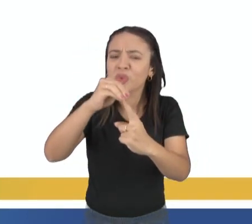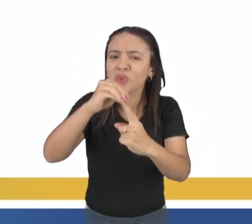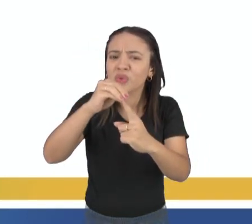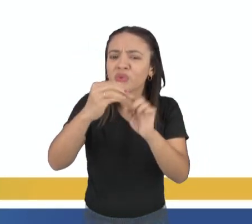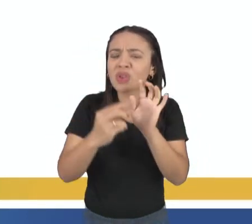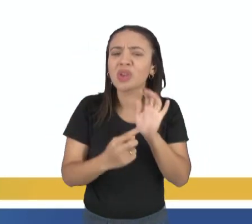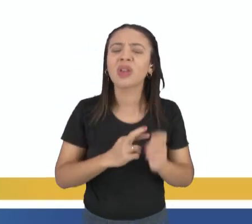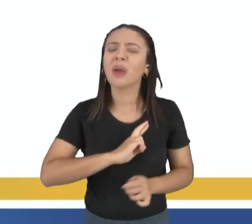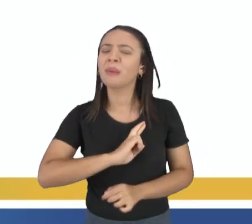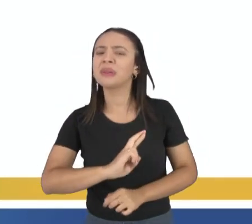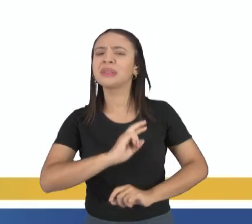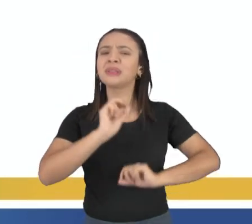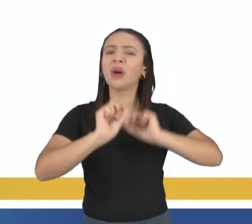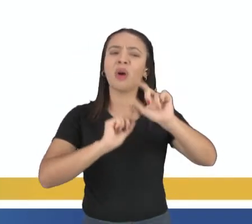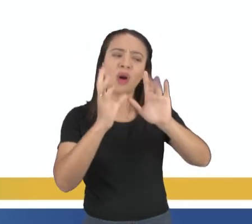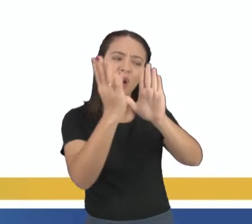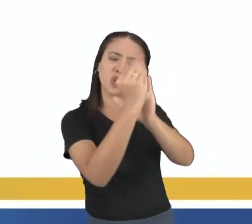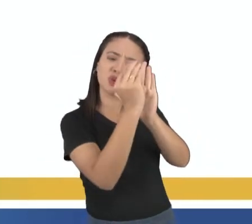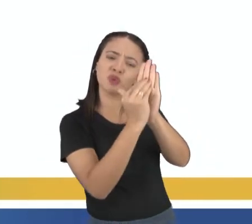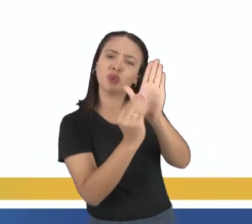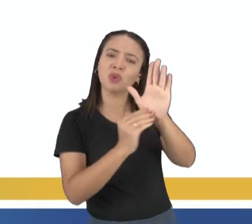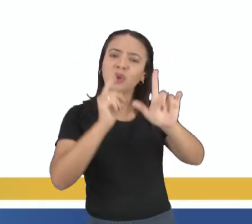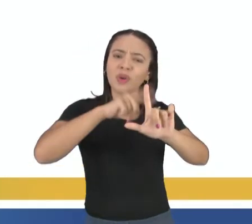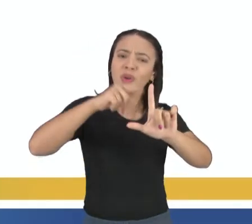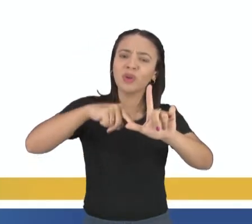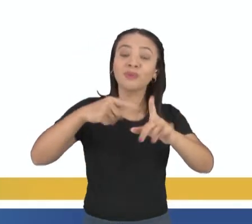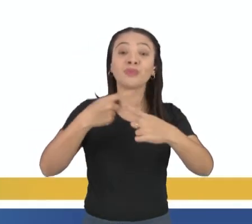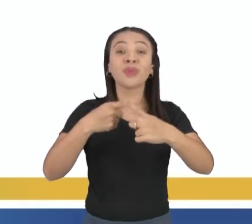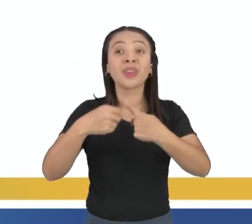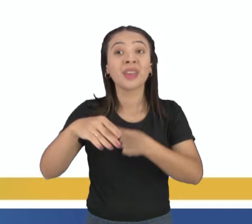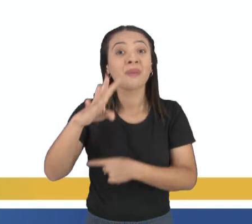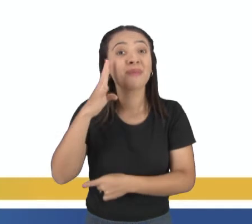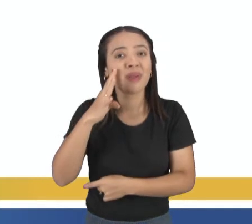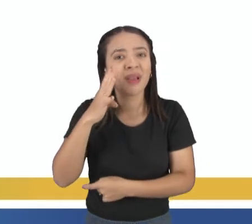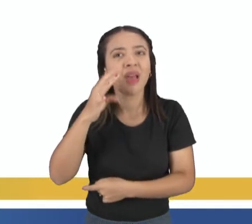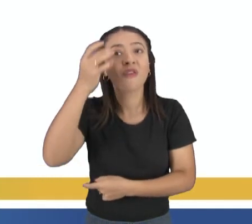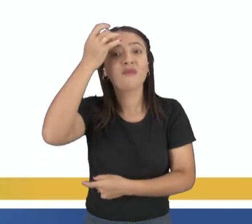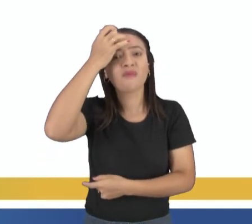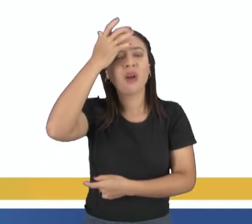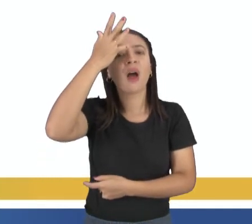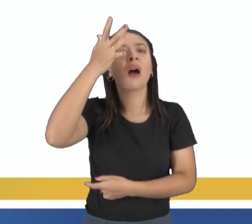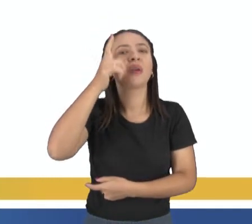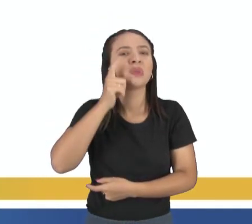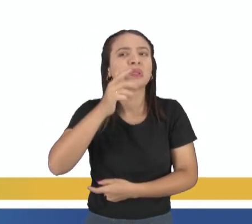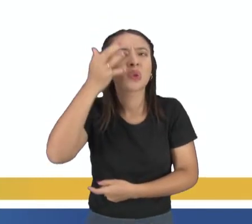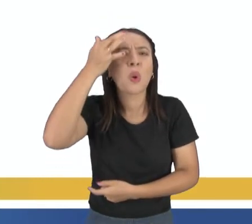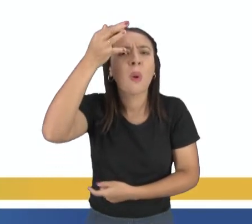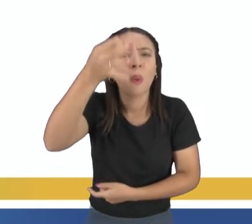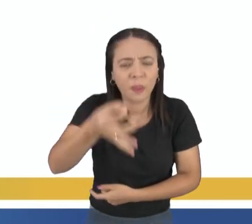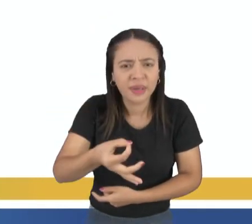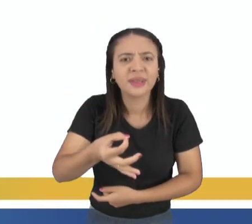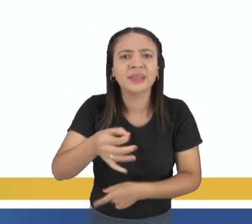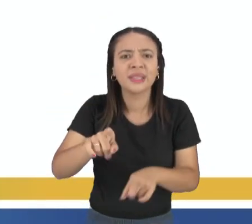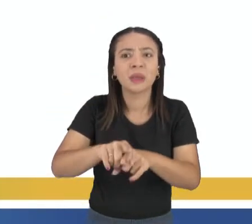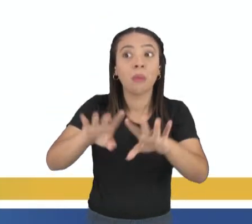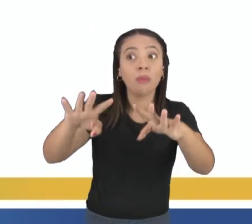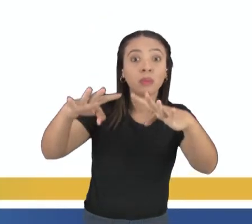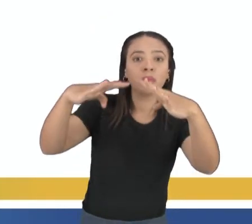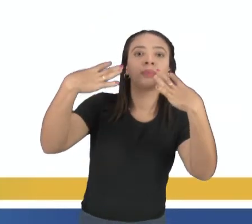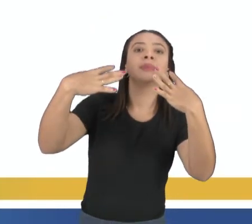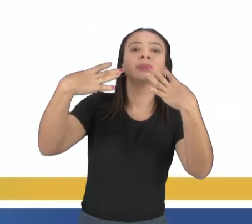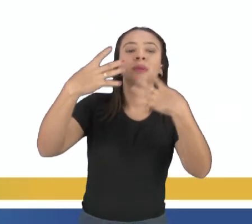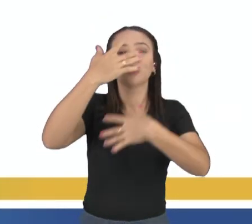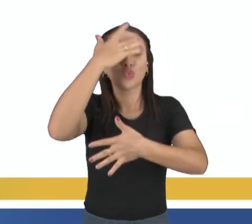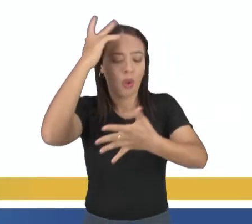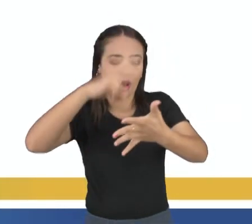representar os dados em um gráfico? Porque fica uma coisa mais interessante, mais fácil de você visualizar, mais atrativa, né,